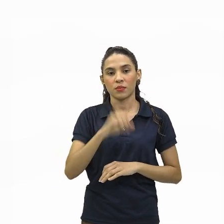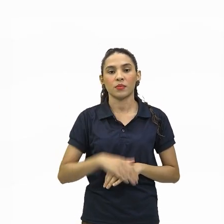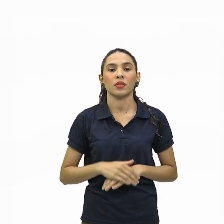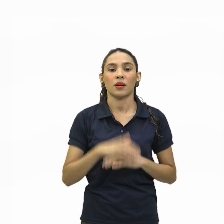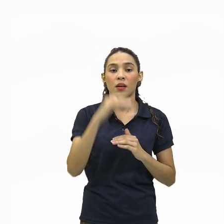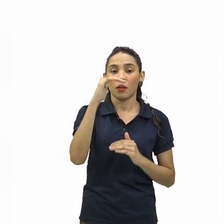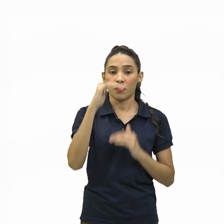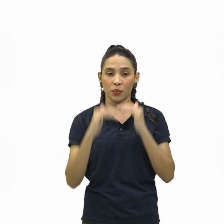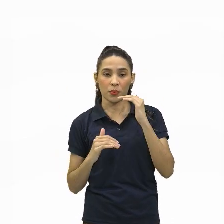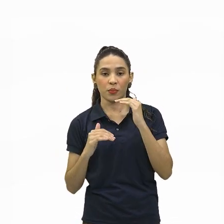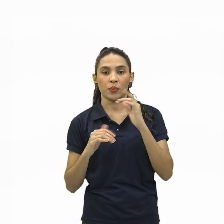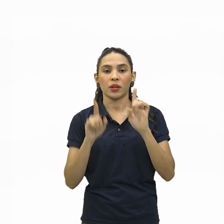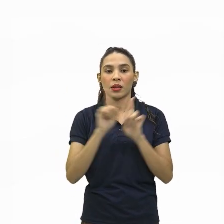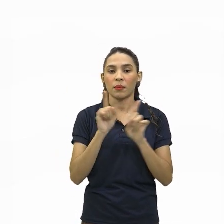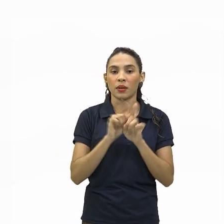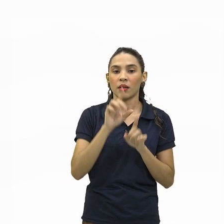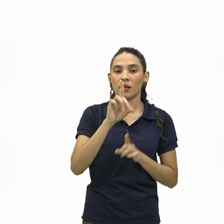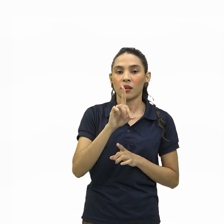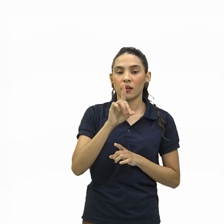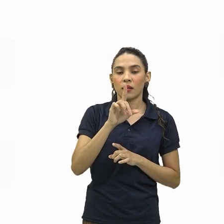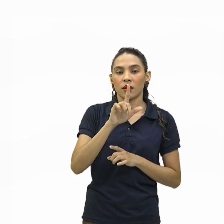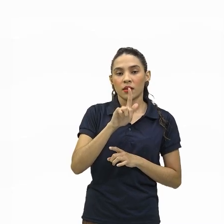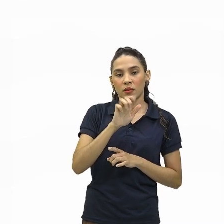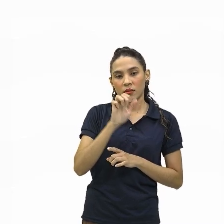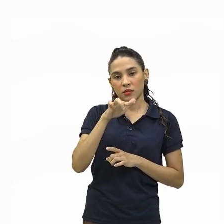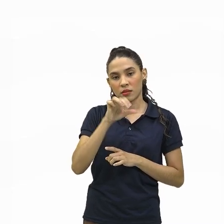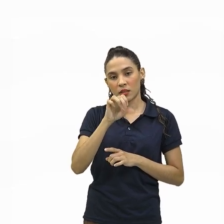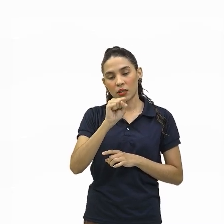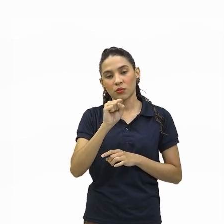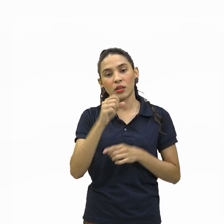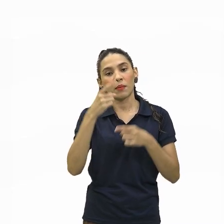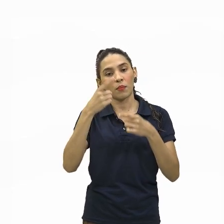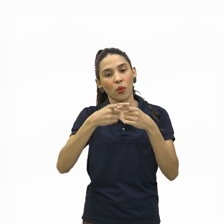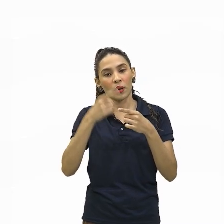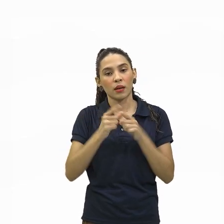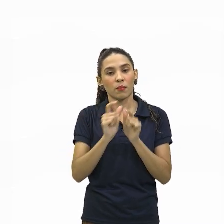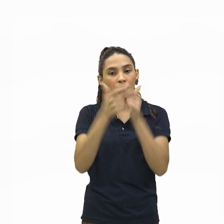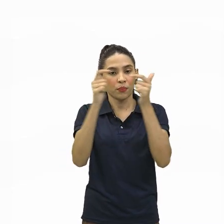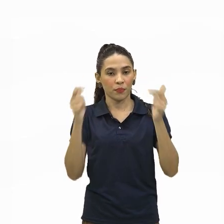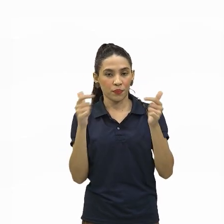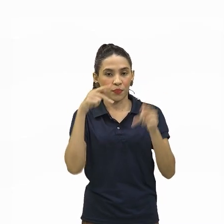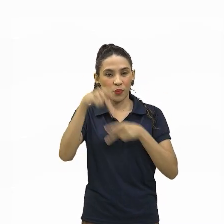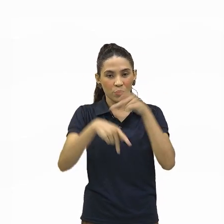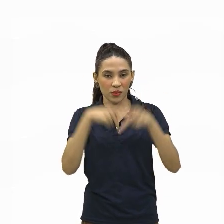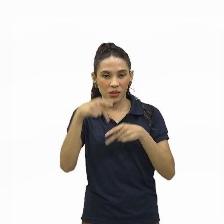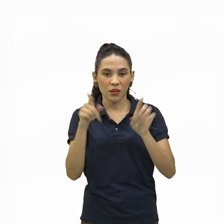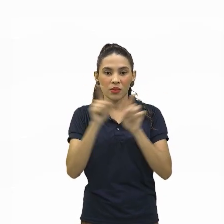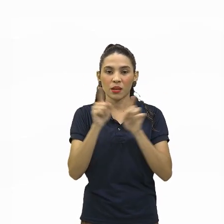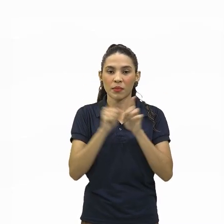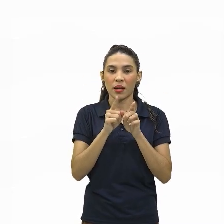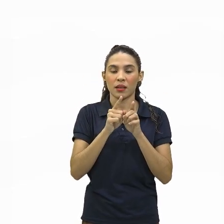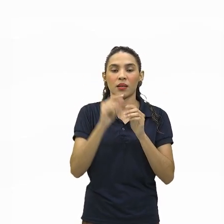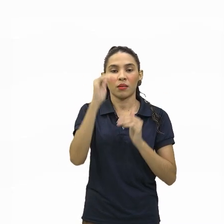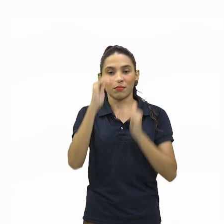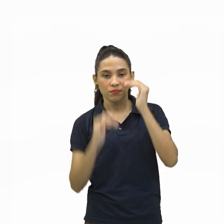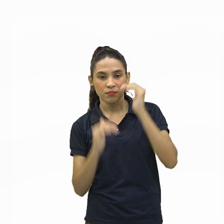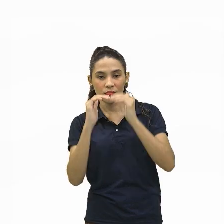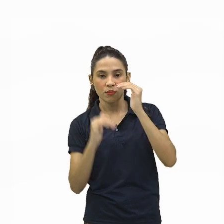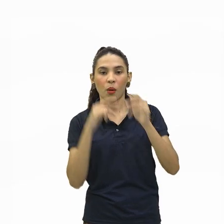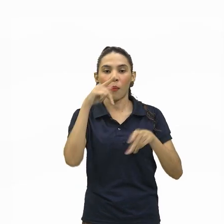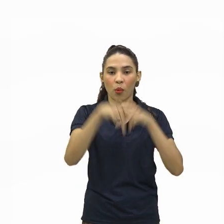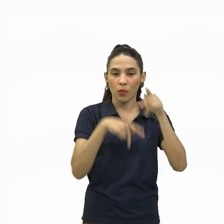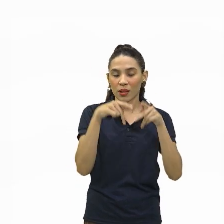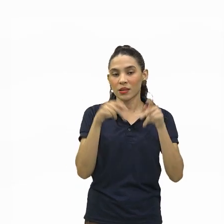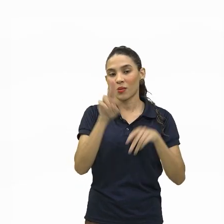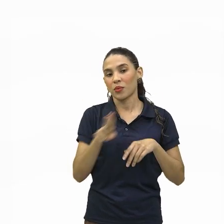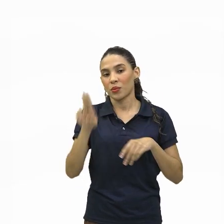dos guenos, ele deve-se ao crescimento populacional e ao desequilíbrio entre população e o consumo. Então você